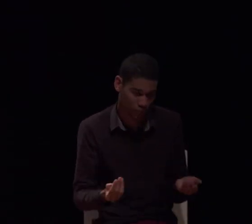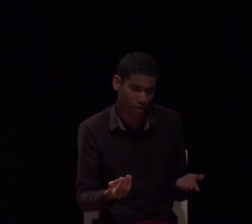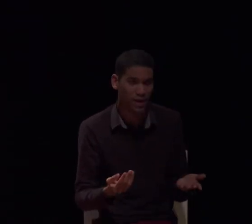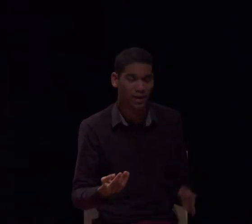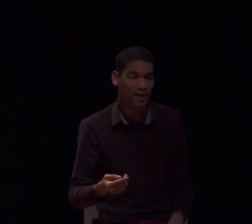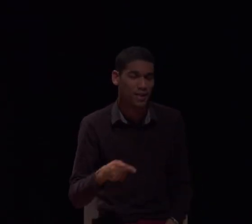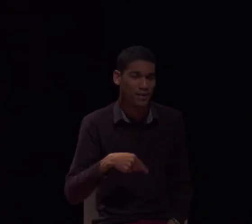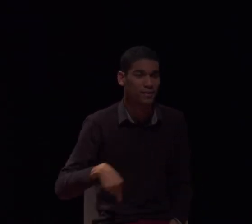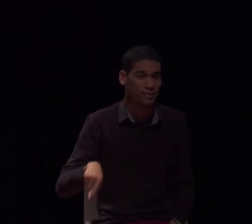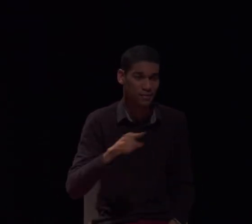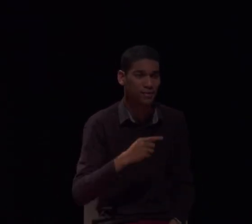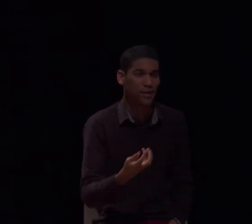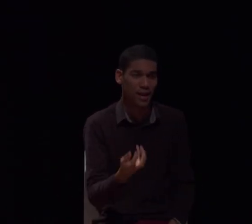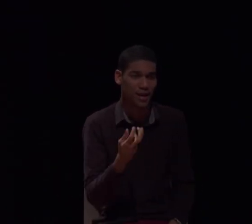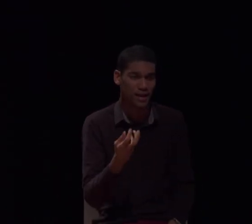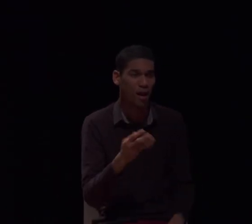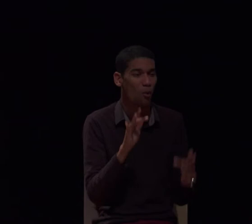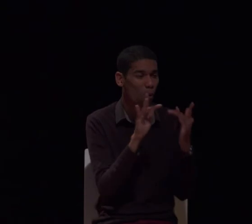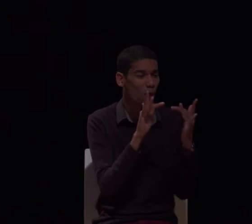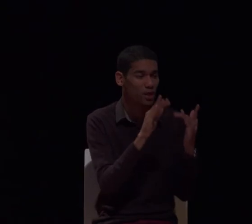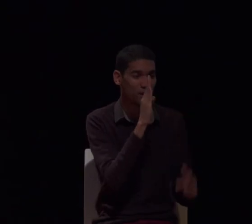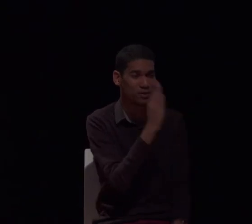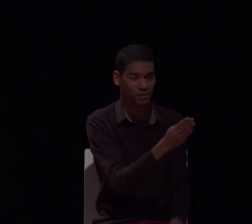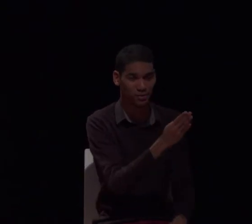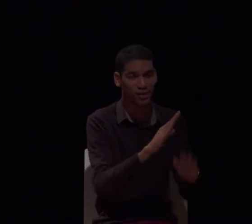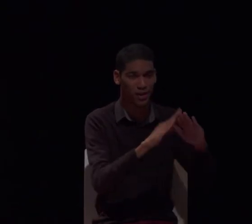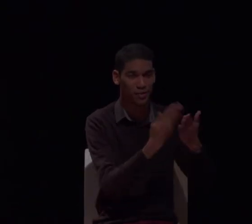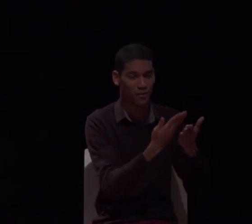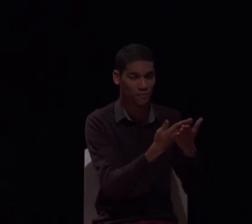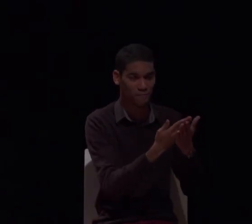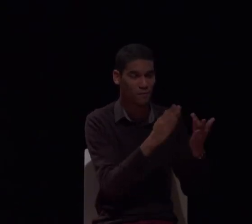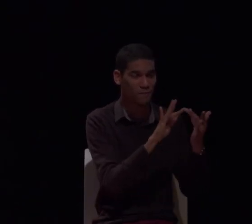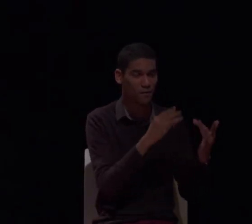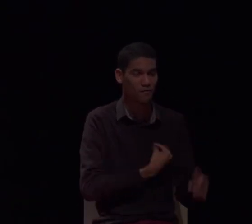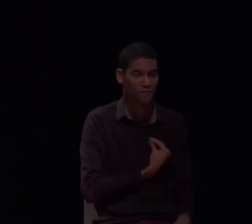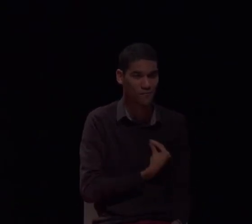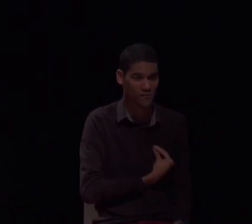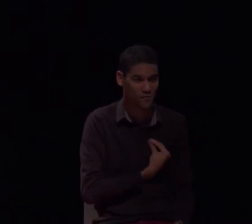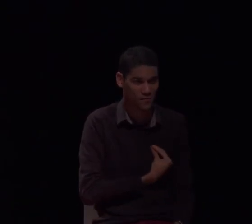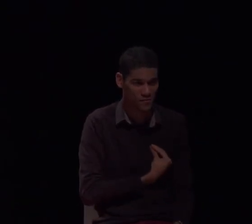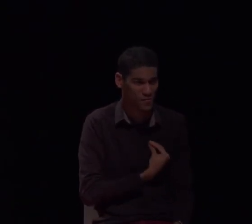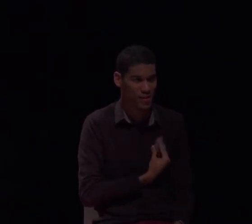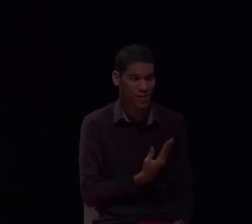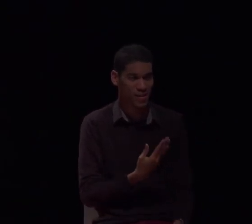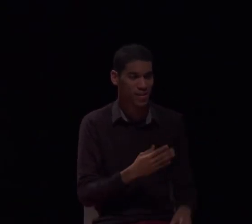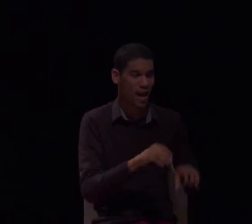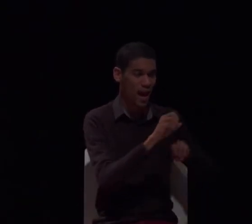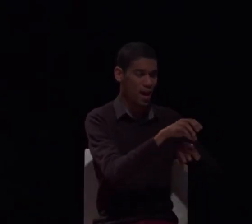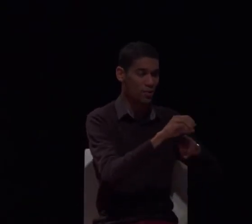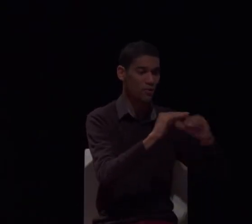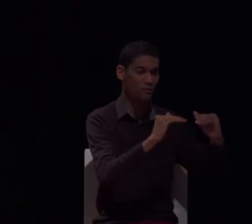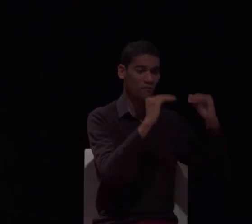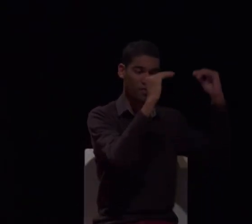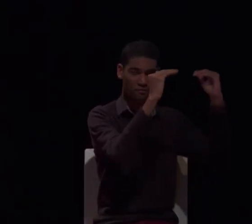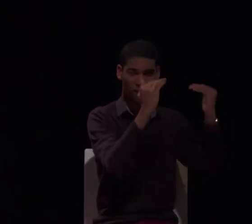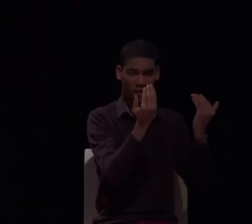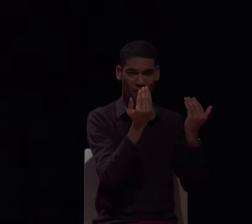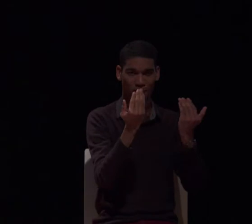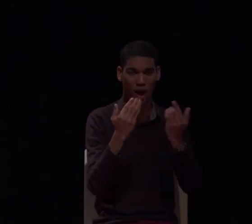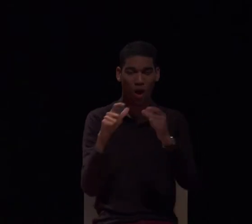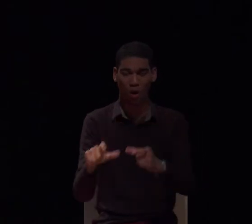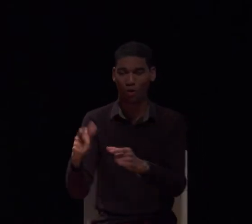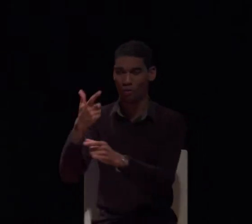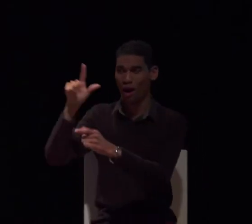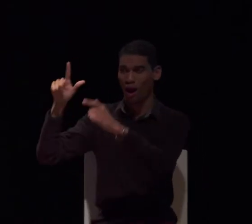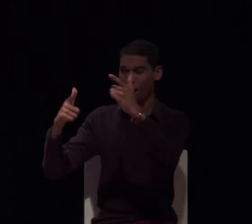lhe dar bastante com a realidade escolar e fazer essa regra é essa ligação entre a educação formal e não formal a gente